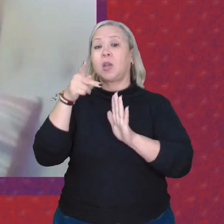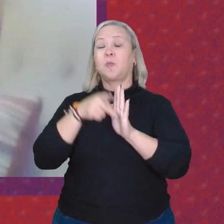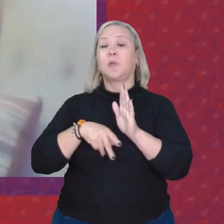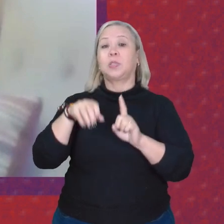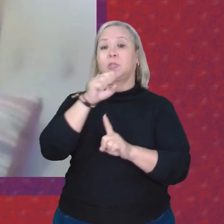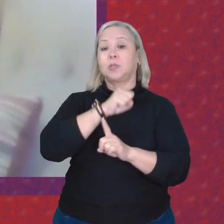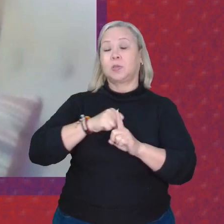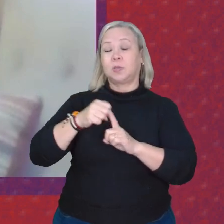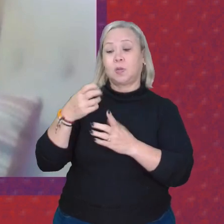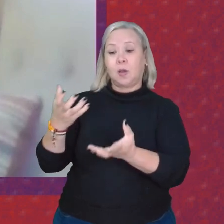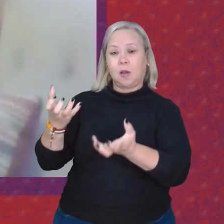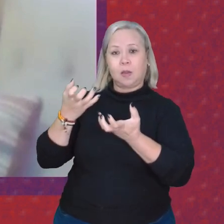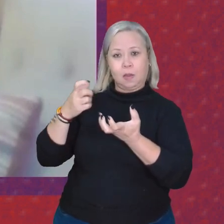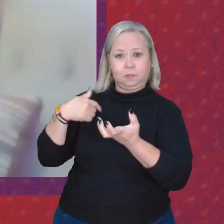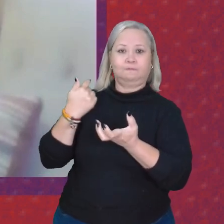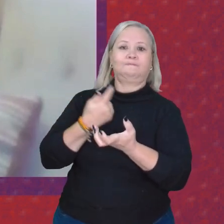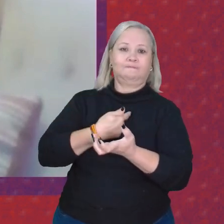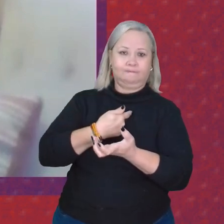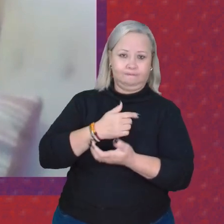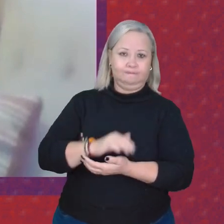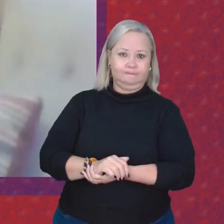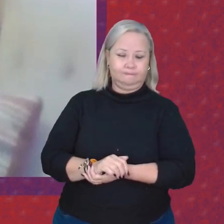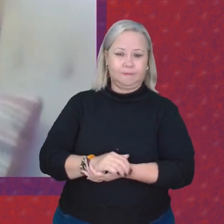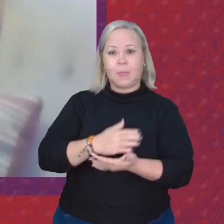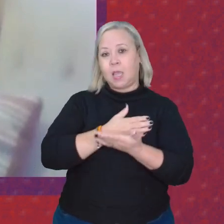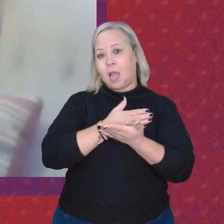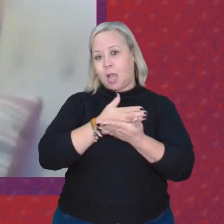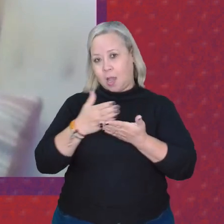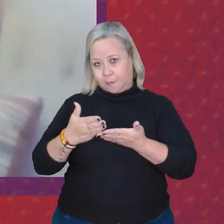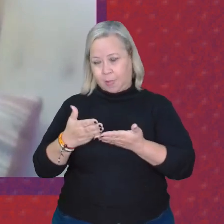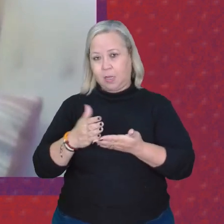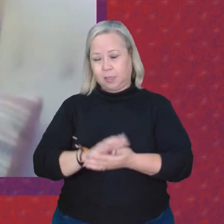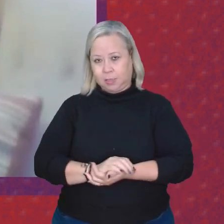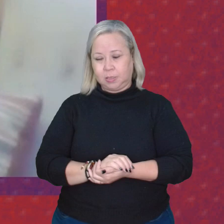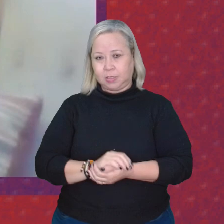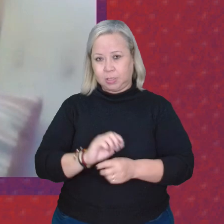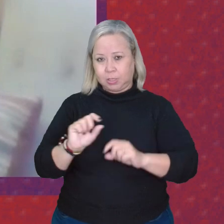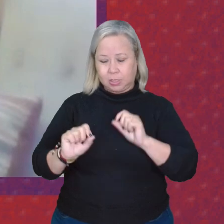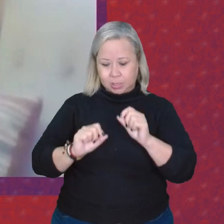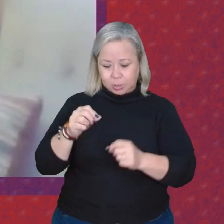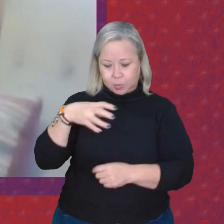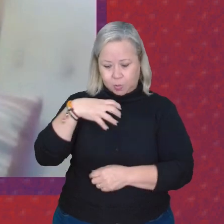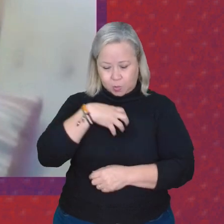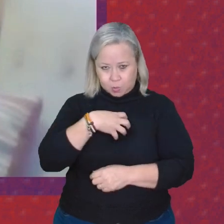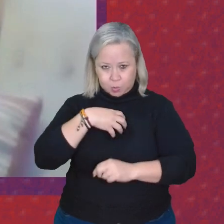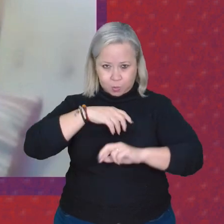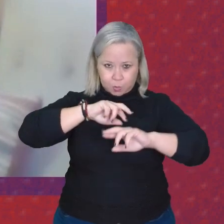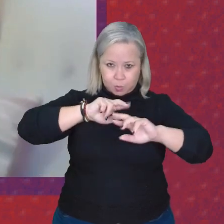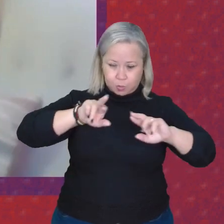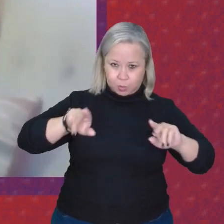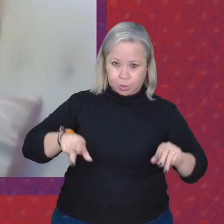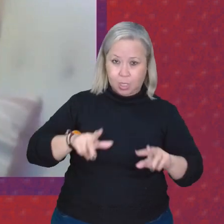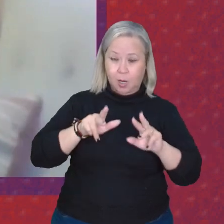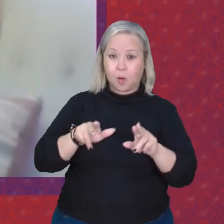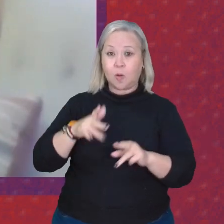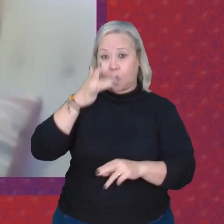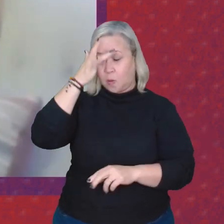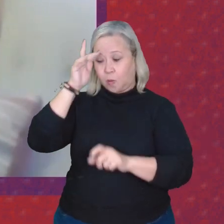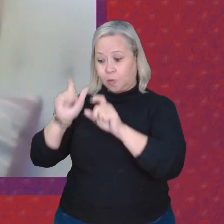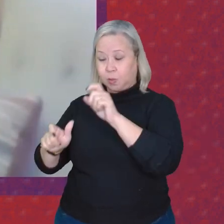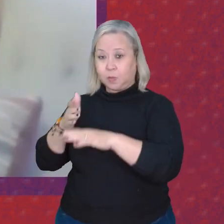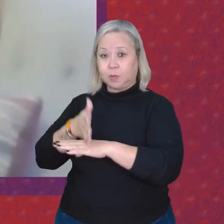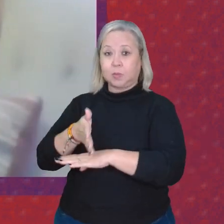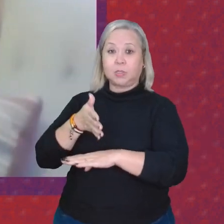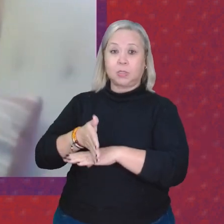sociedade nós queremos, né? A partir das formas como as pessoas se inserem